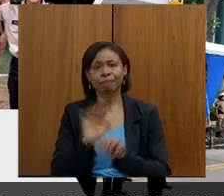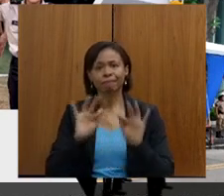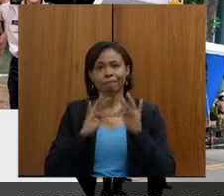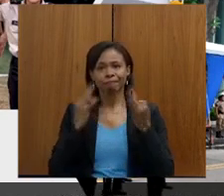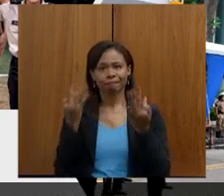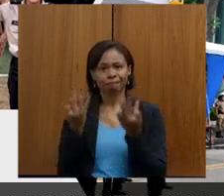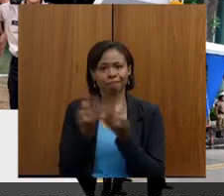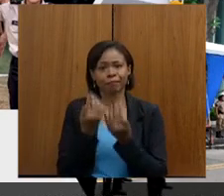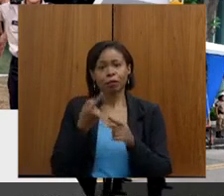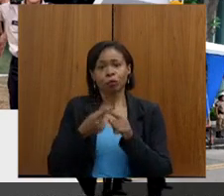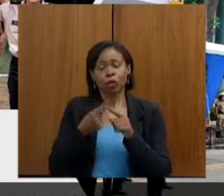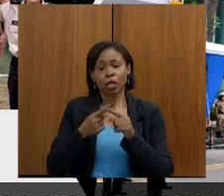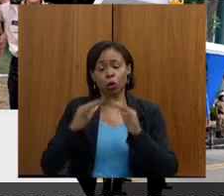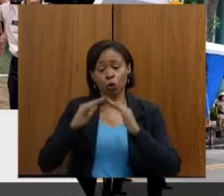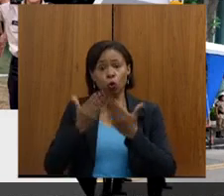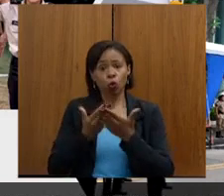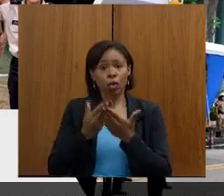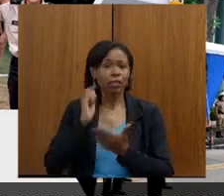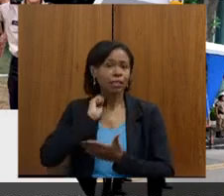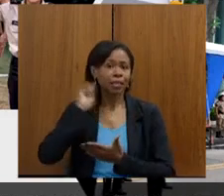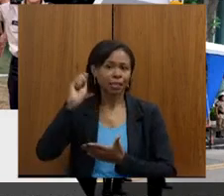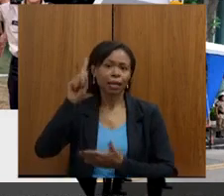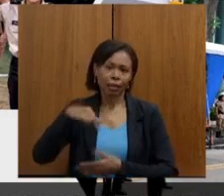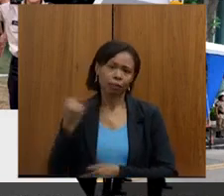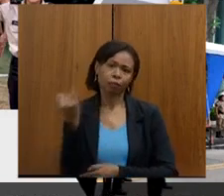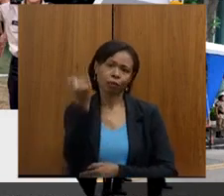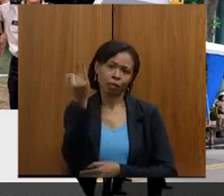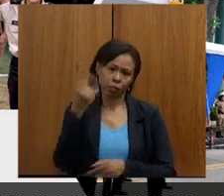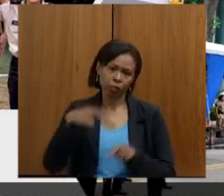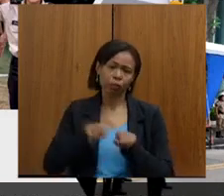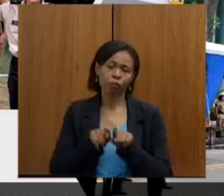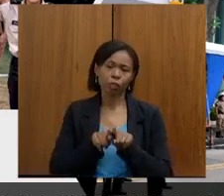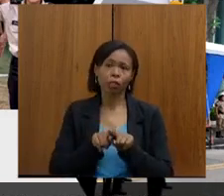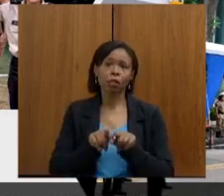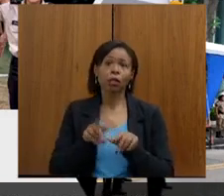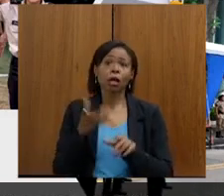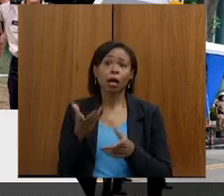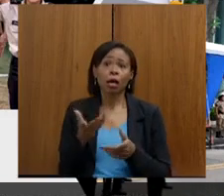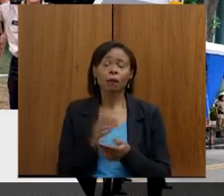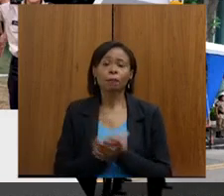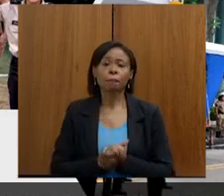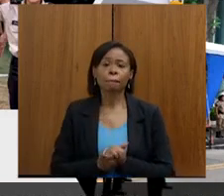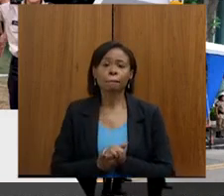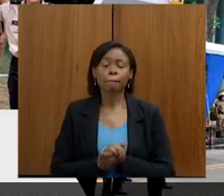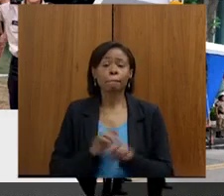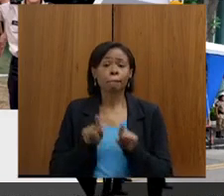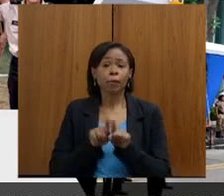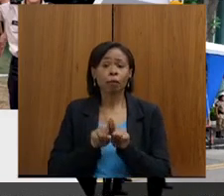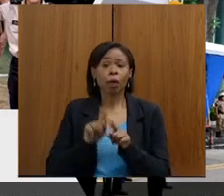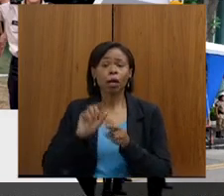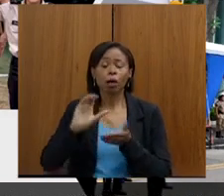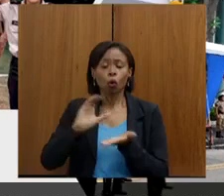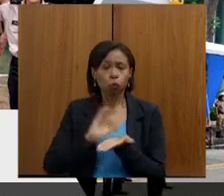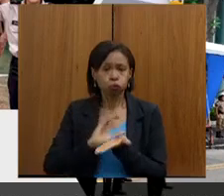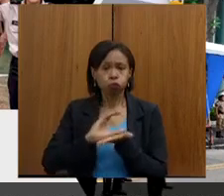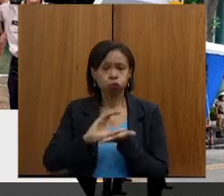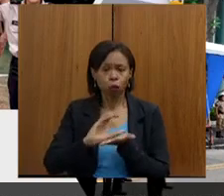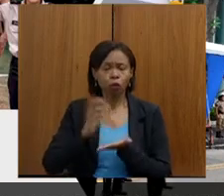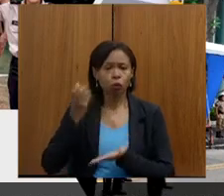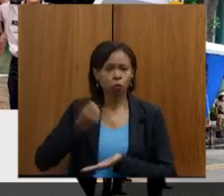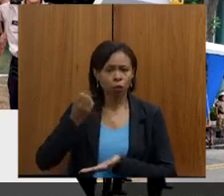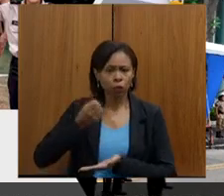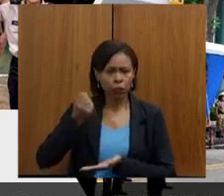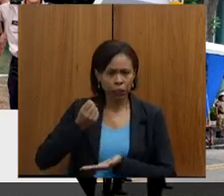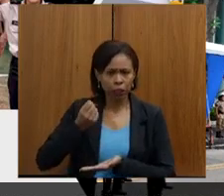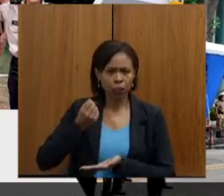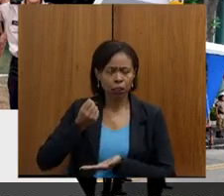eu tirar dentro é muito importante para todos nós também também fizemos a manutenção da regularidade dos repasses do Instituto de Previdência dos